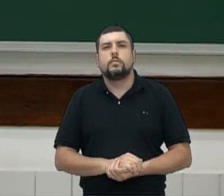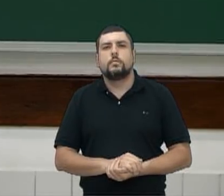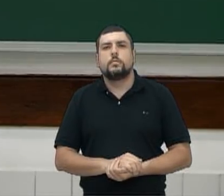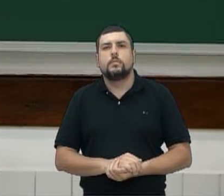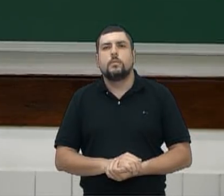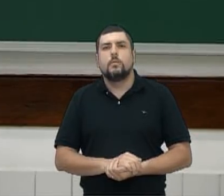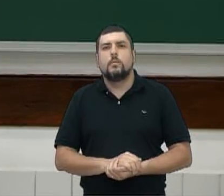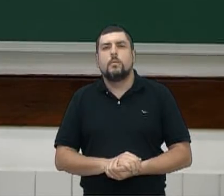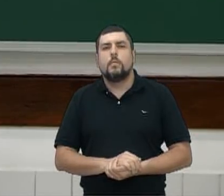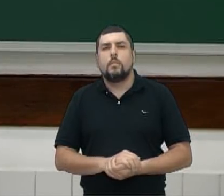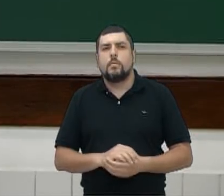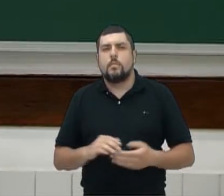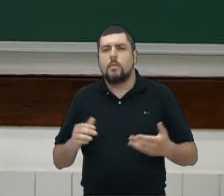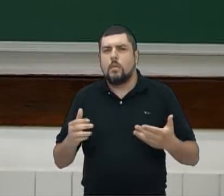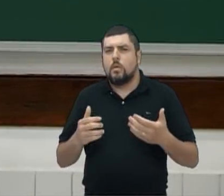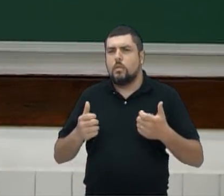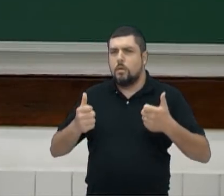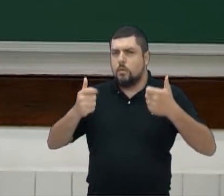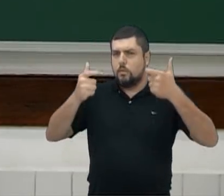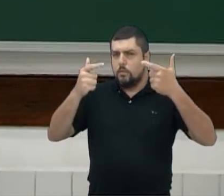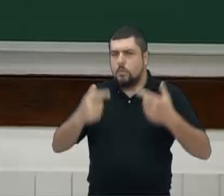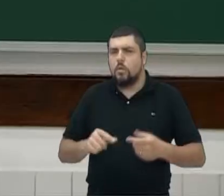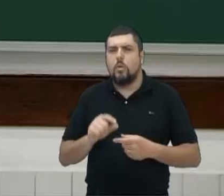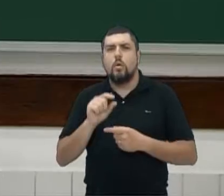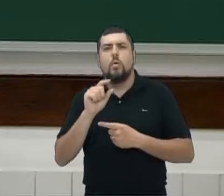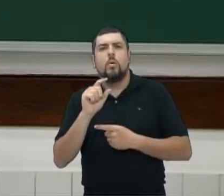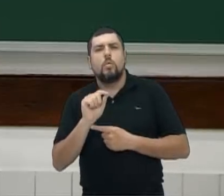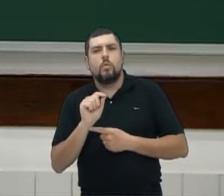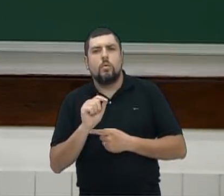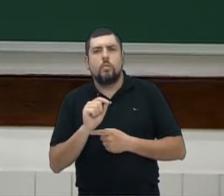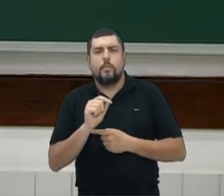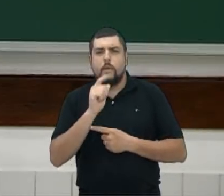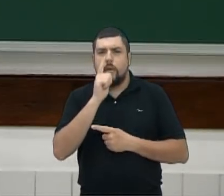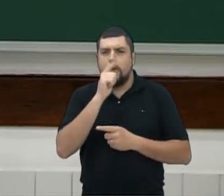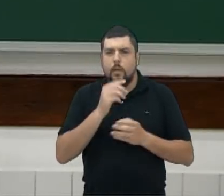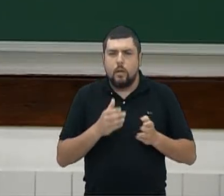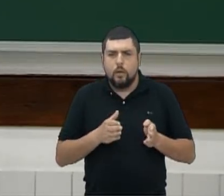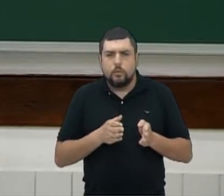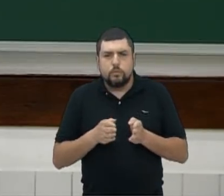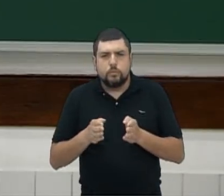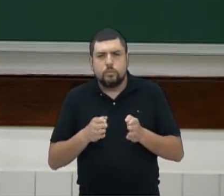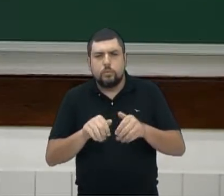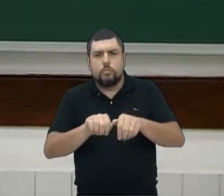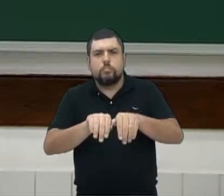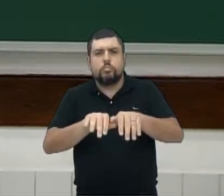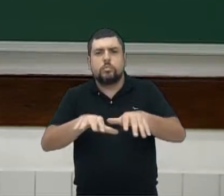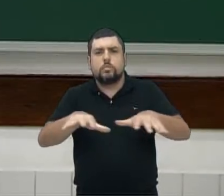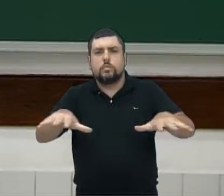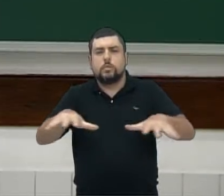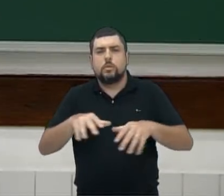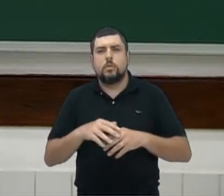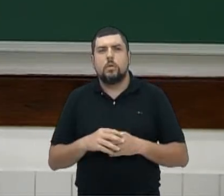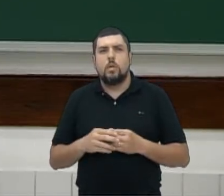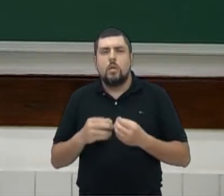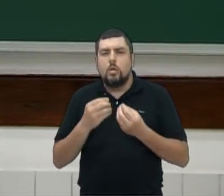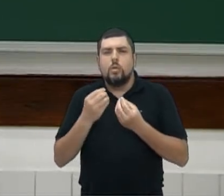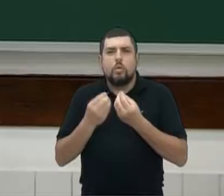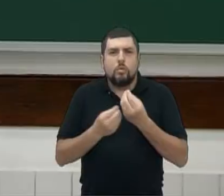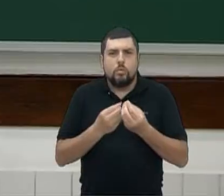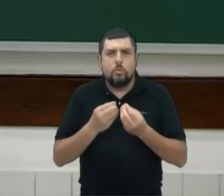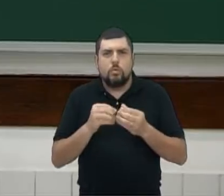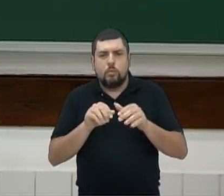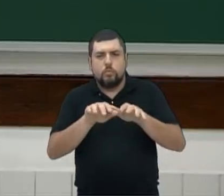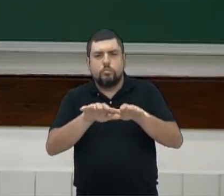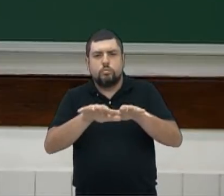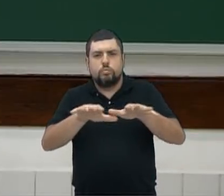vamos ver as bacias hidrográficas da América do Norte. Bacias hidrográficas